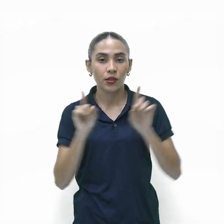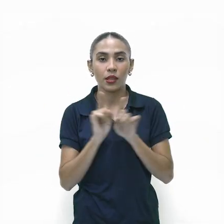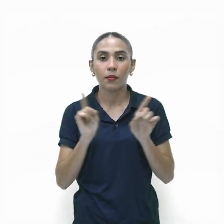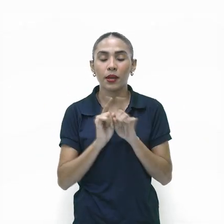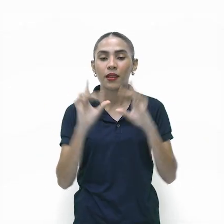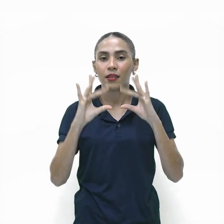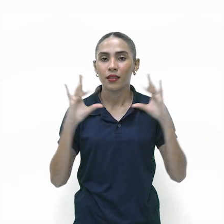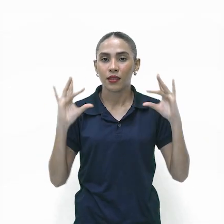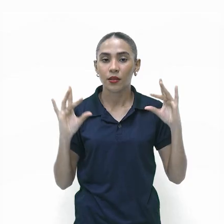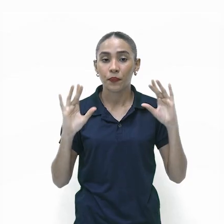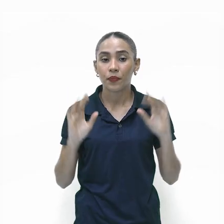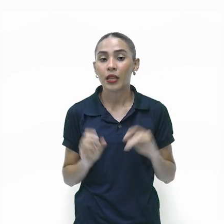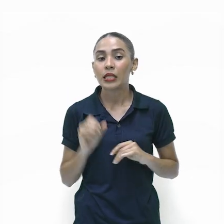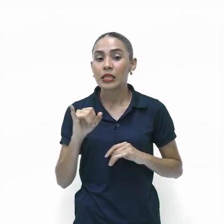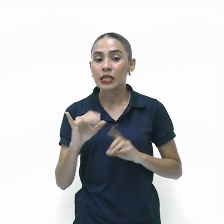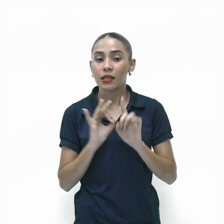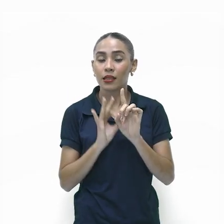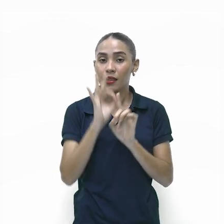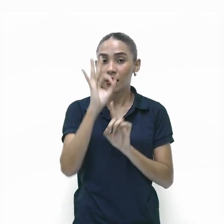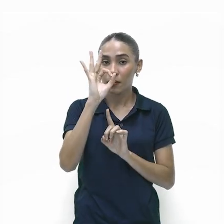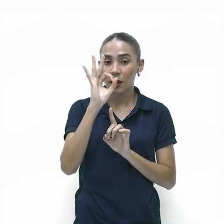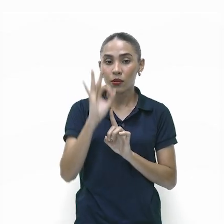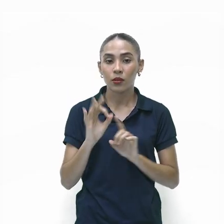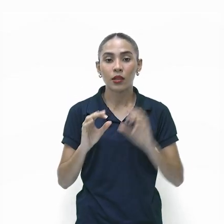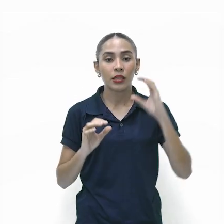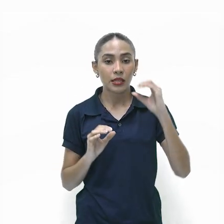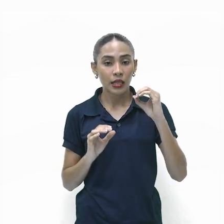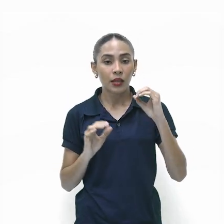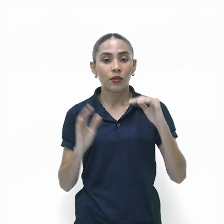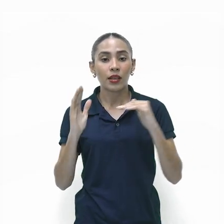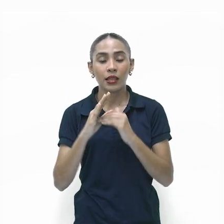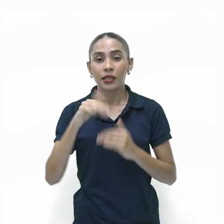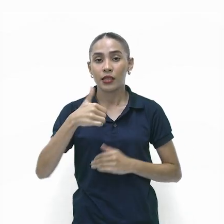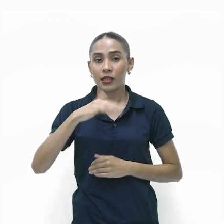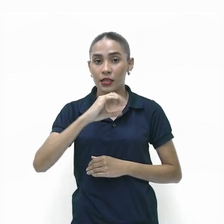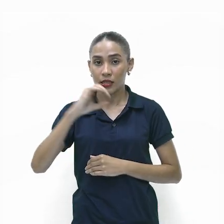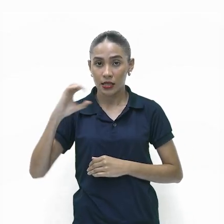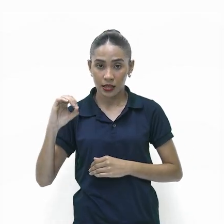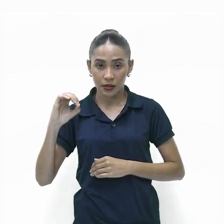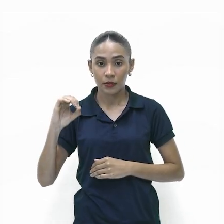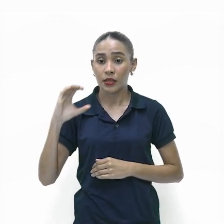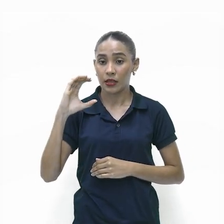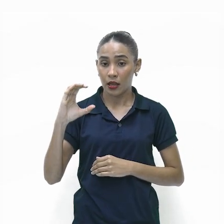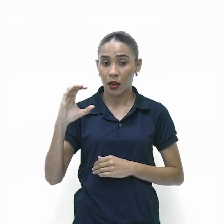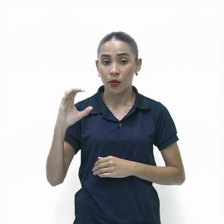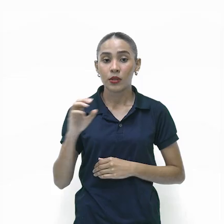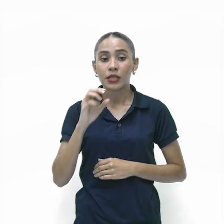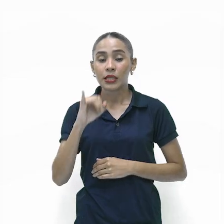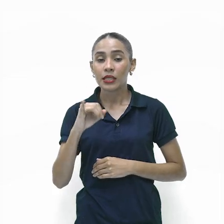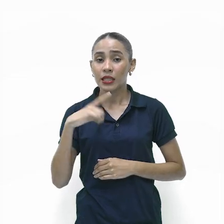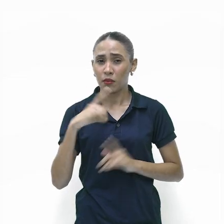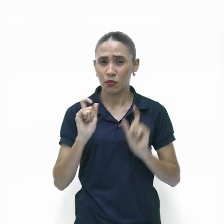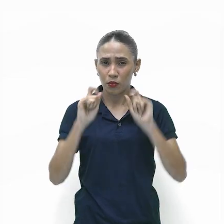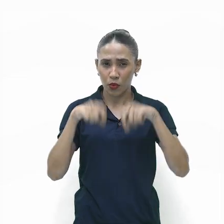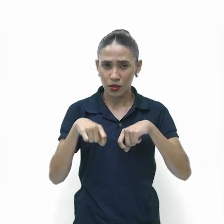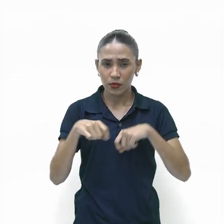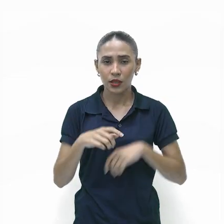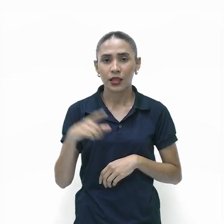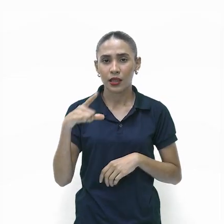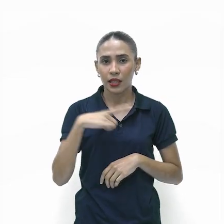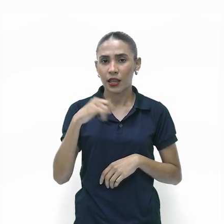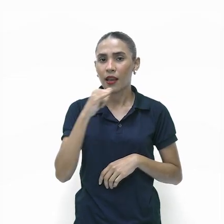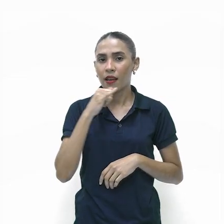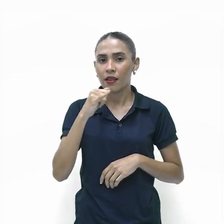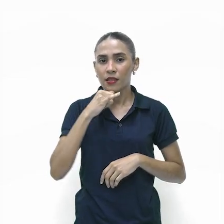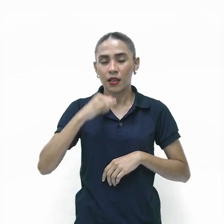líquida naquele local, né? Se a temperatura está entre 0 a 100 graus, né? Existe essa